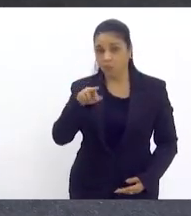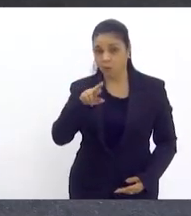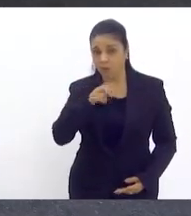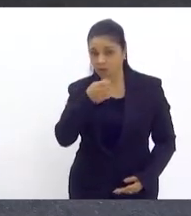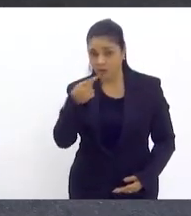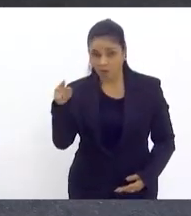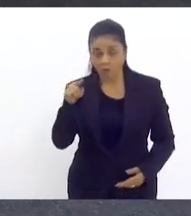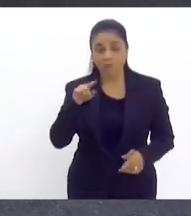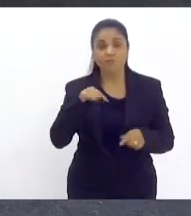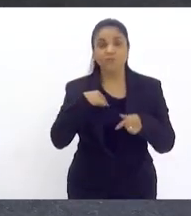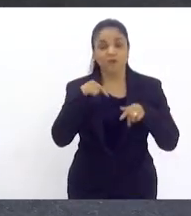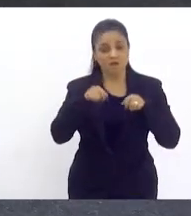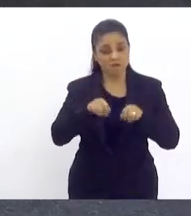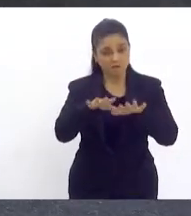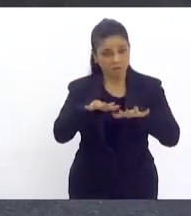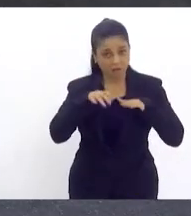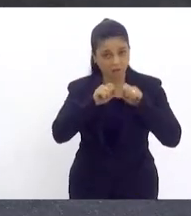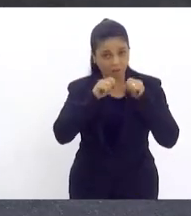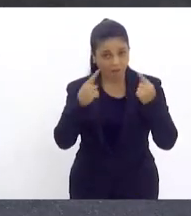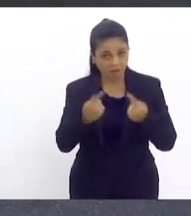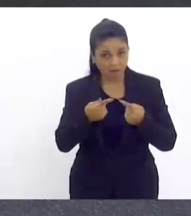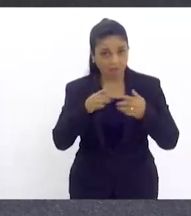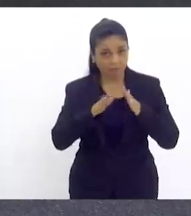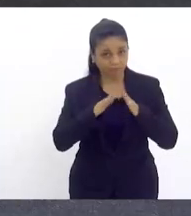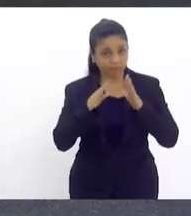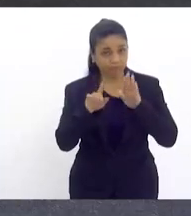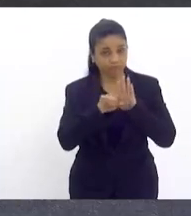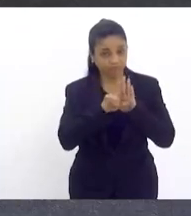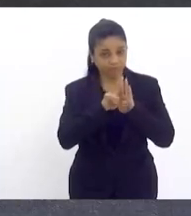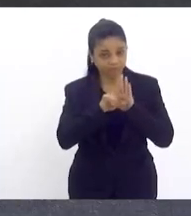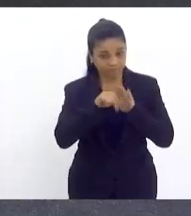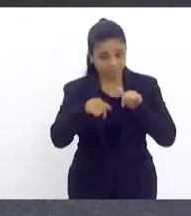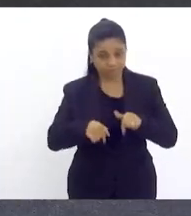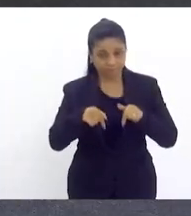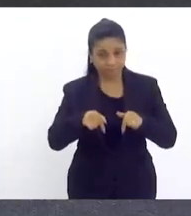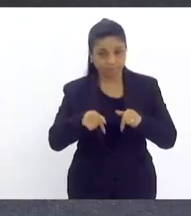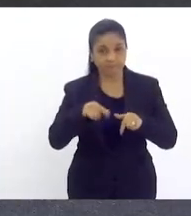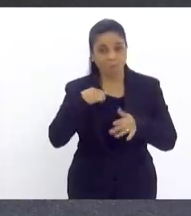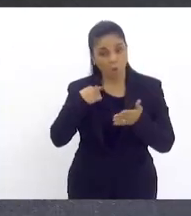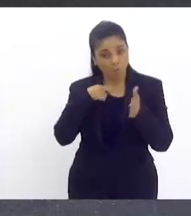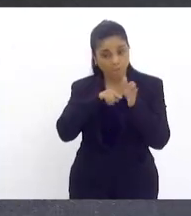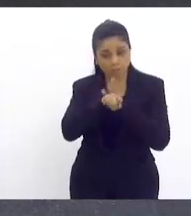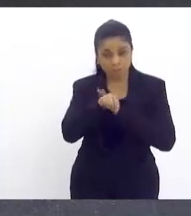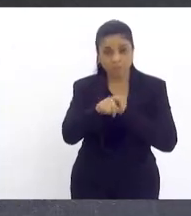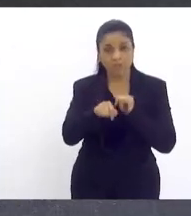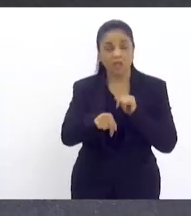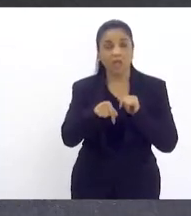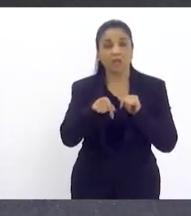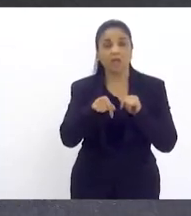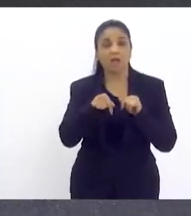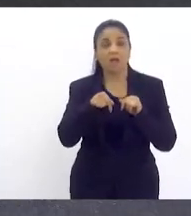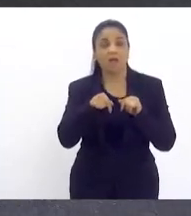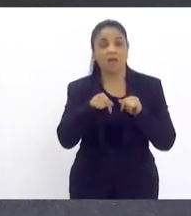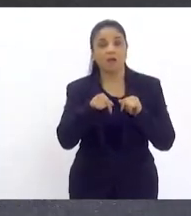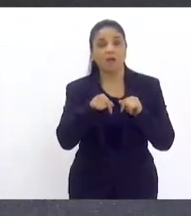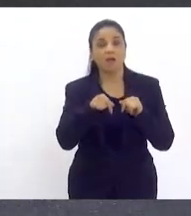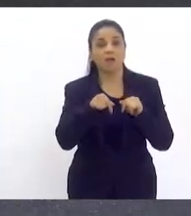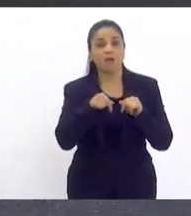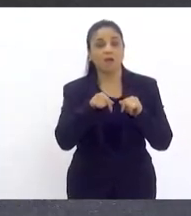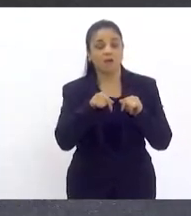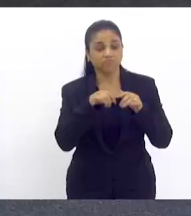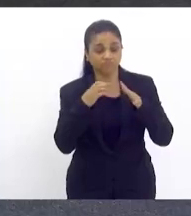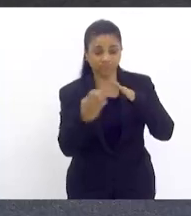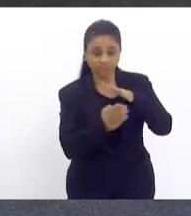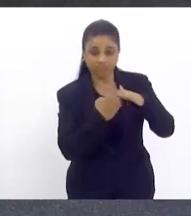de uma pergunta feita por mim essa casa de alguma maneira institucionalizasse é o complexo